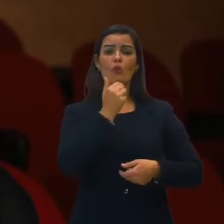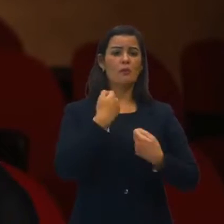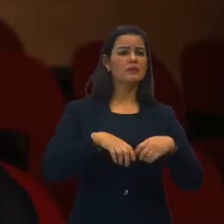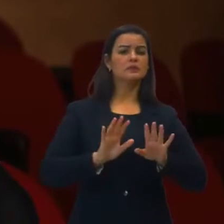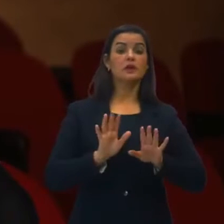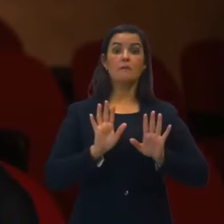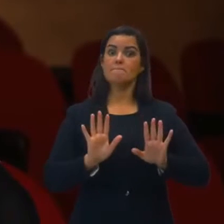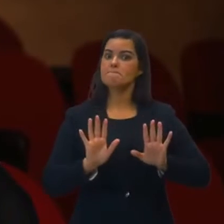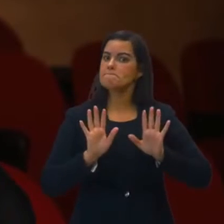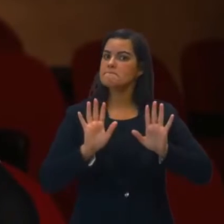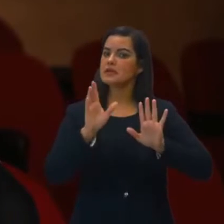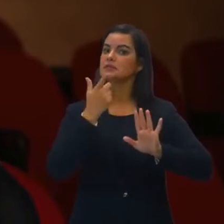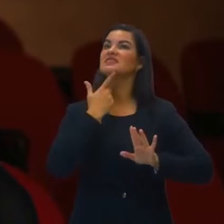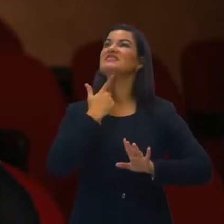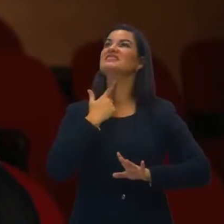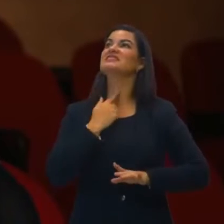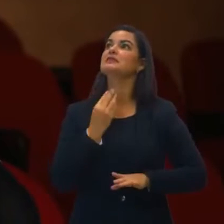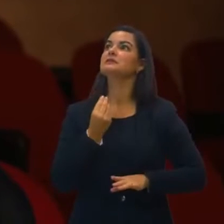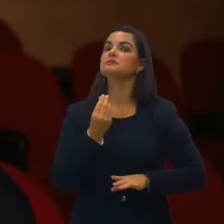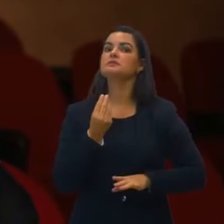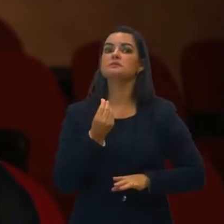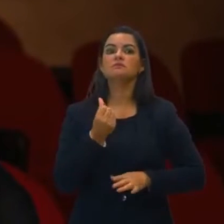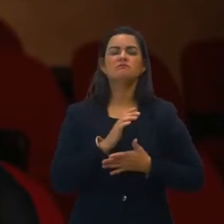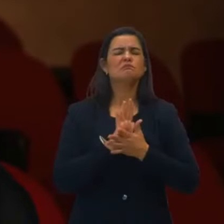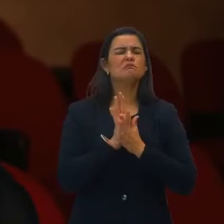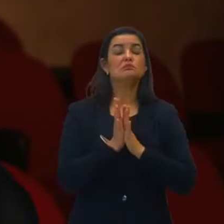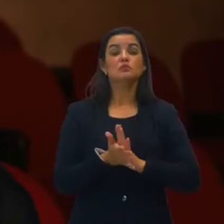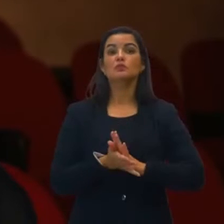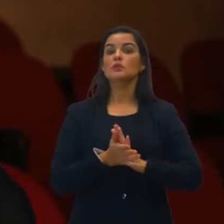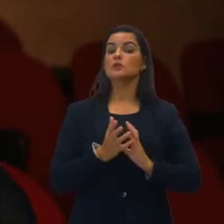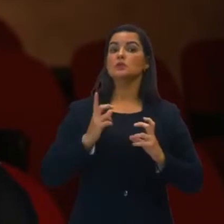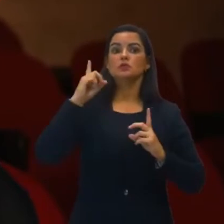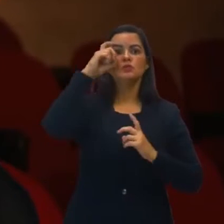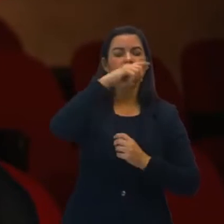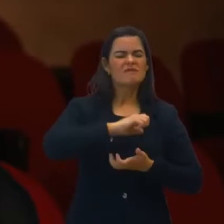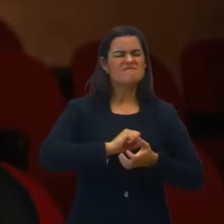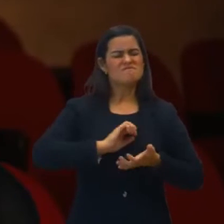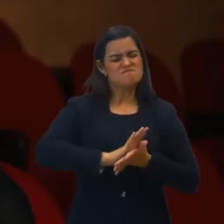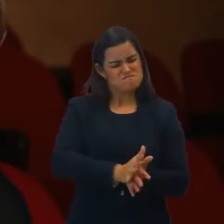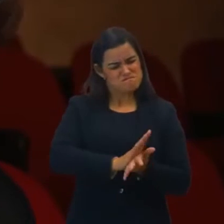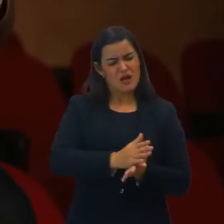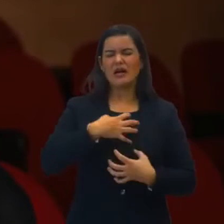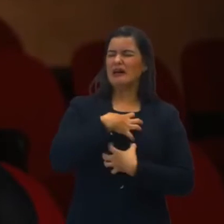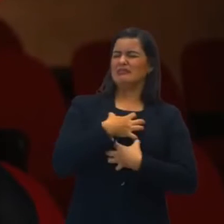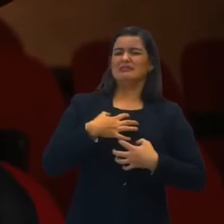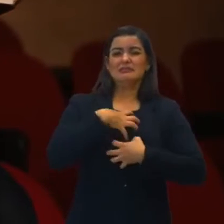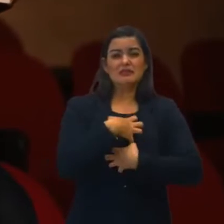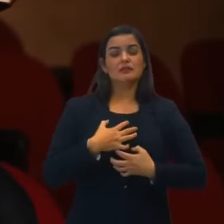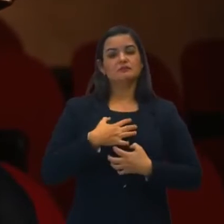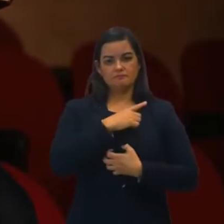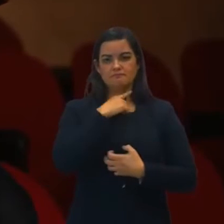sede é implacável. A sede esmaga você. A sede tortura você. A sede estiola você. A sede mata